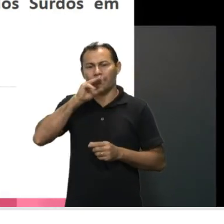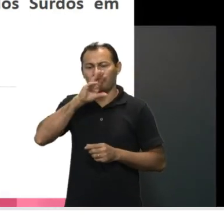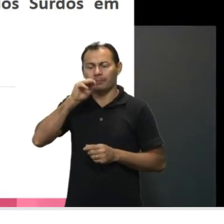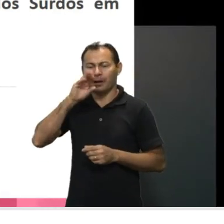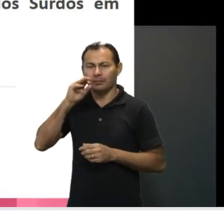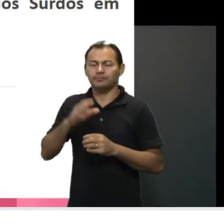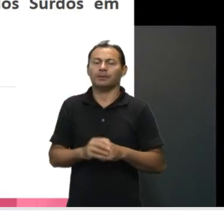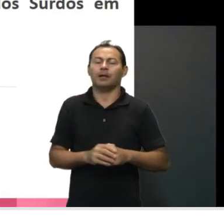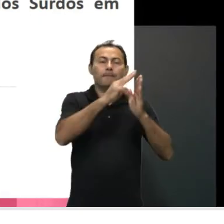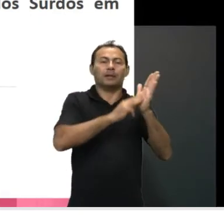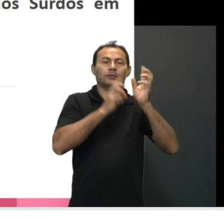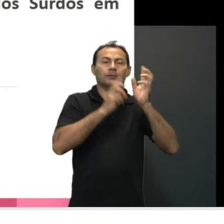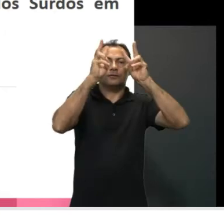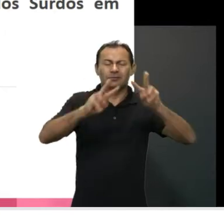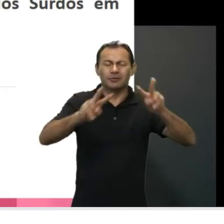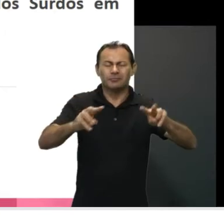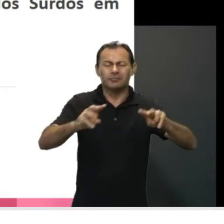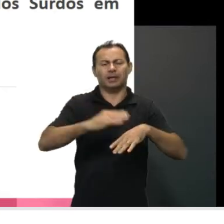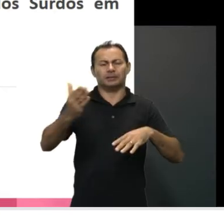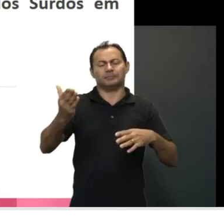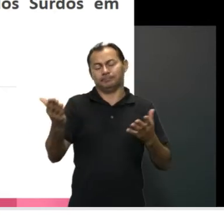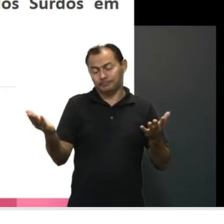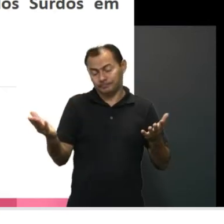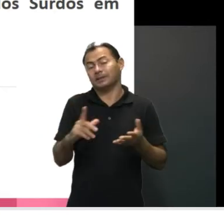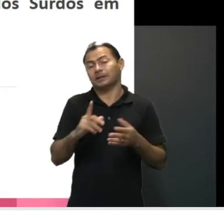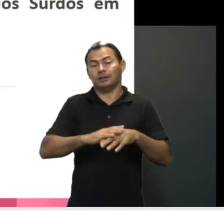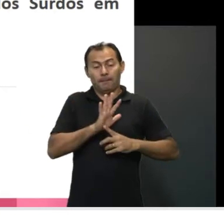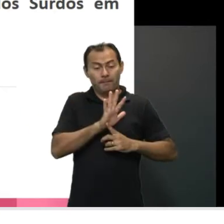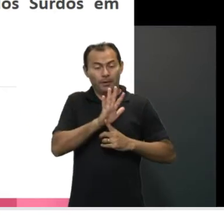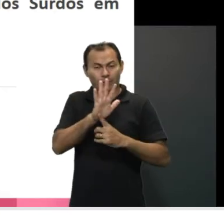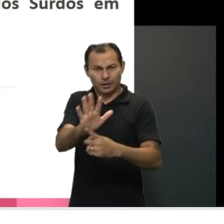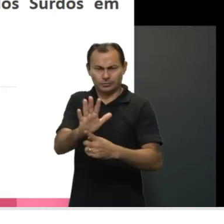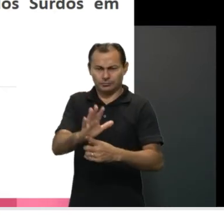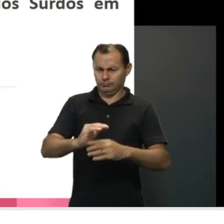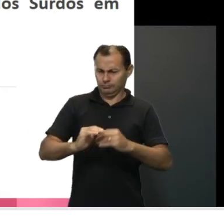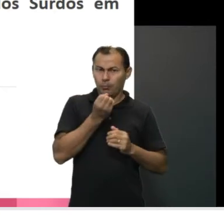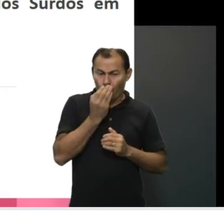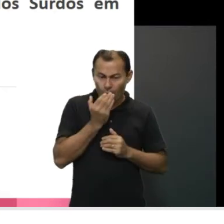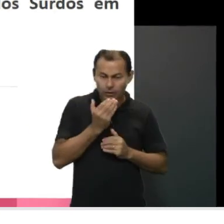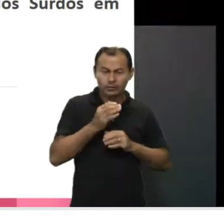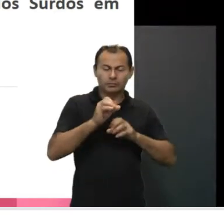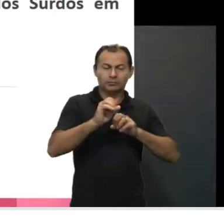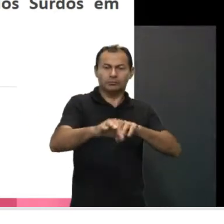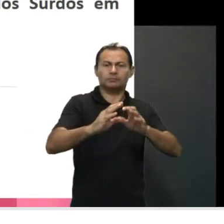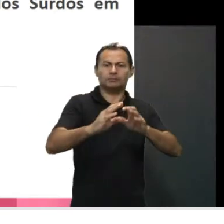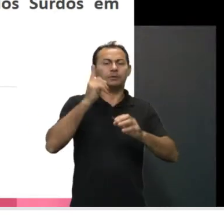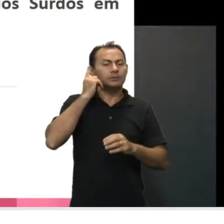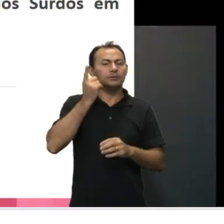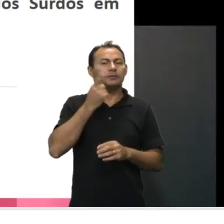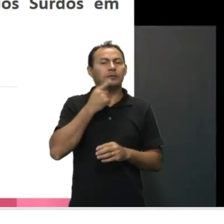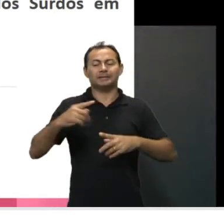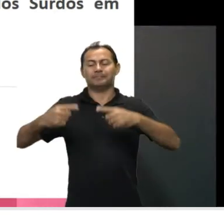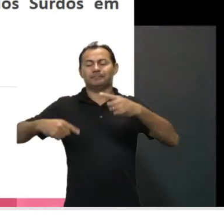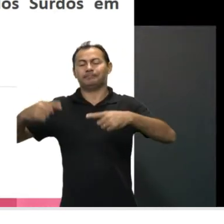estivesse demonstrando êxitos na educação, havia essa grande disputa. No congresso